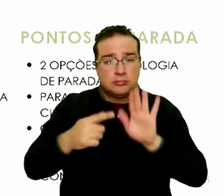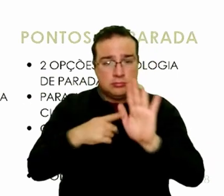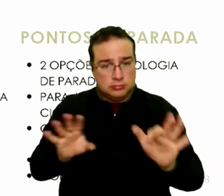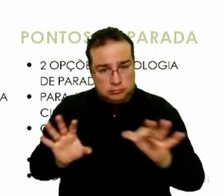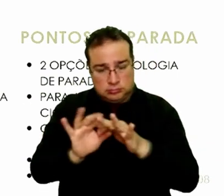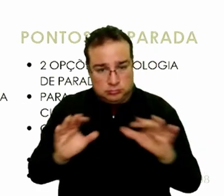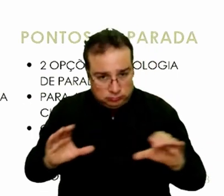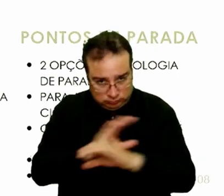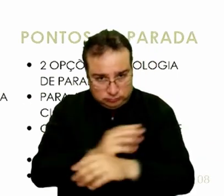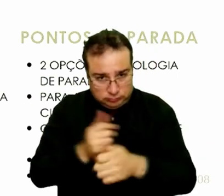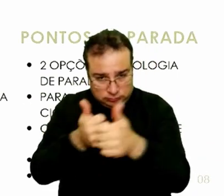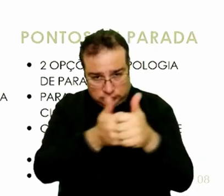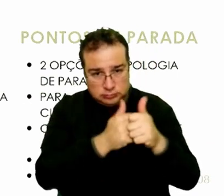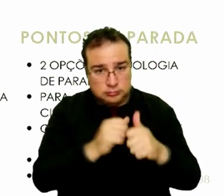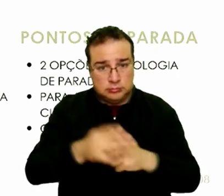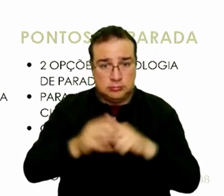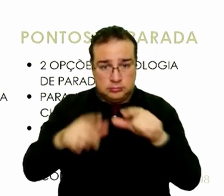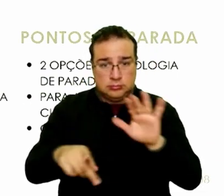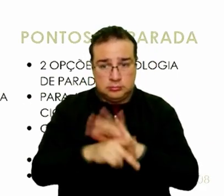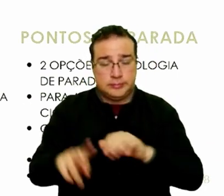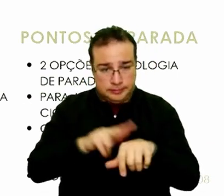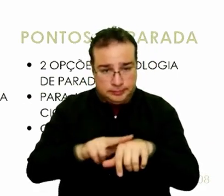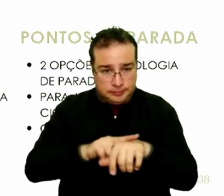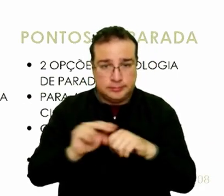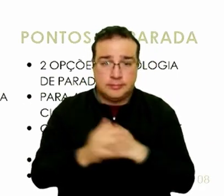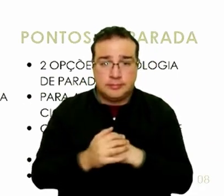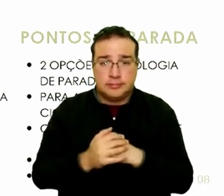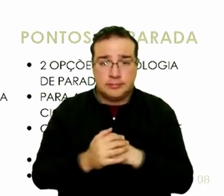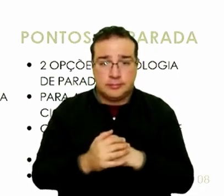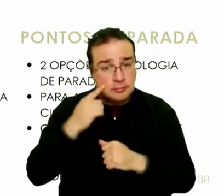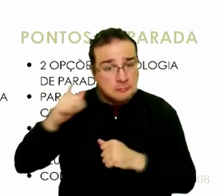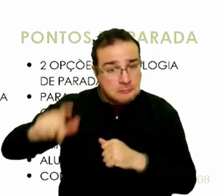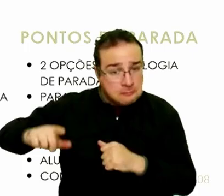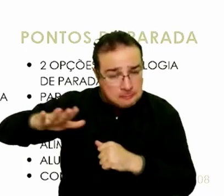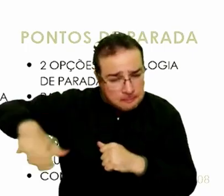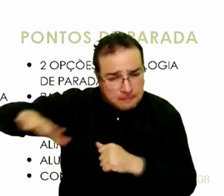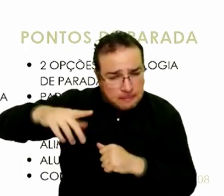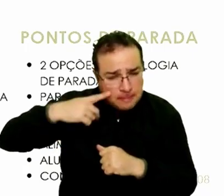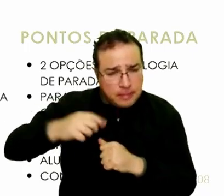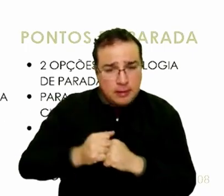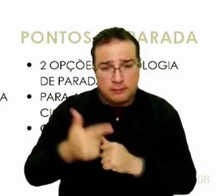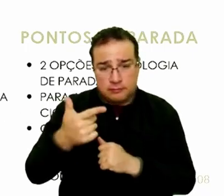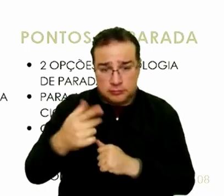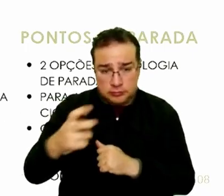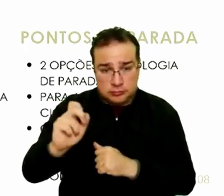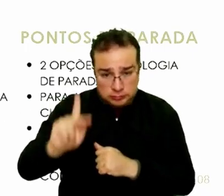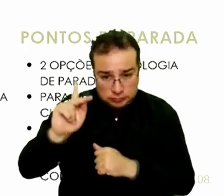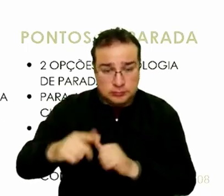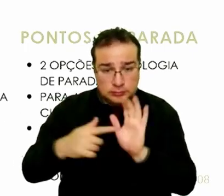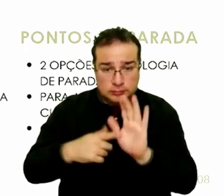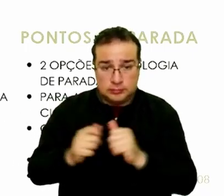e completo ao redor de todo esse corredor verde, onde contaria com 21 quilômetros